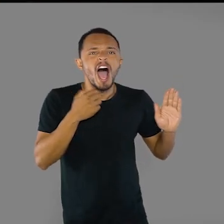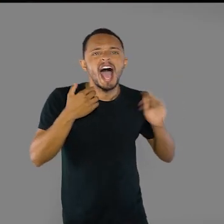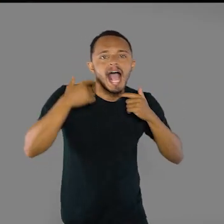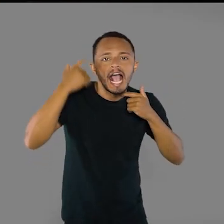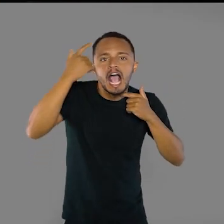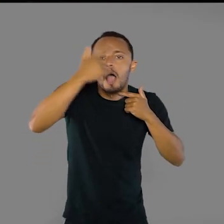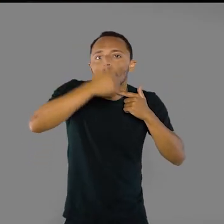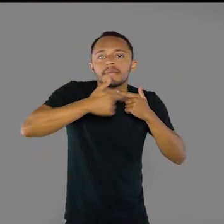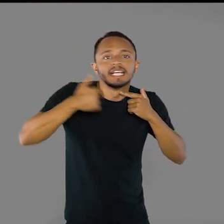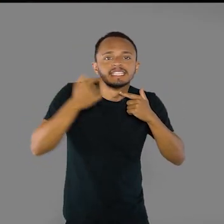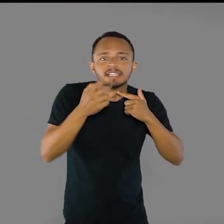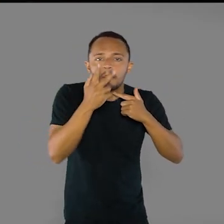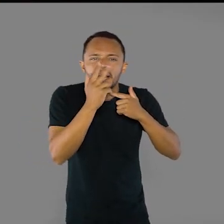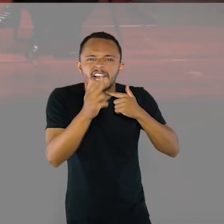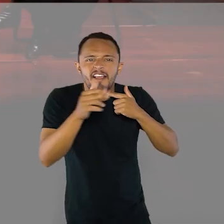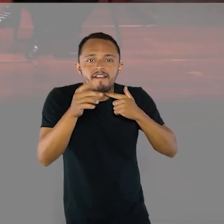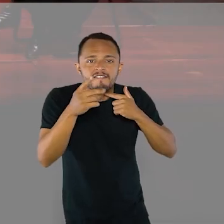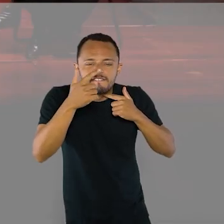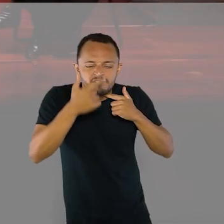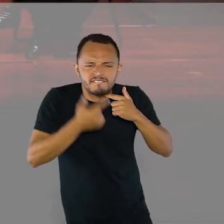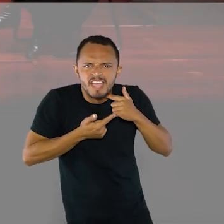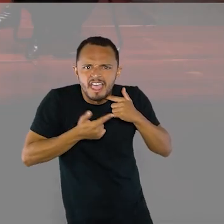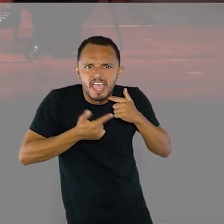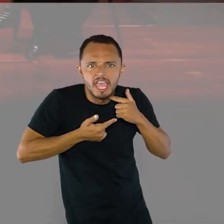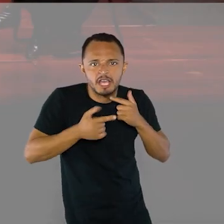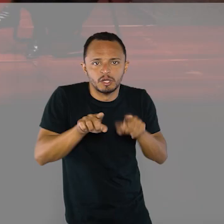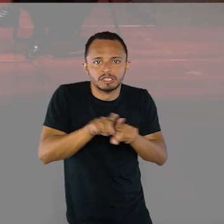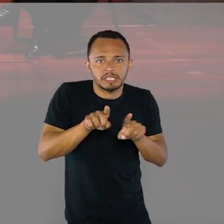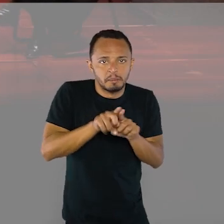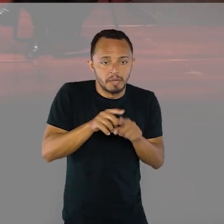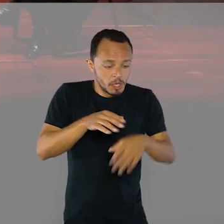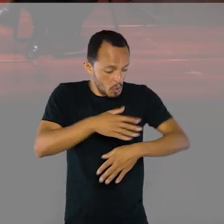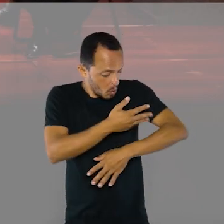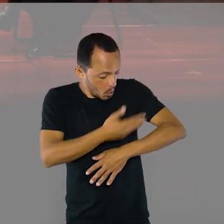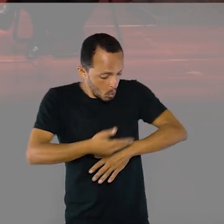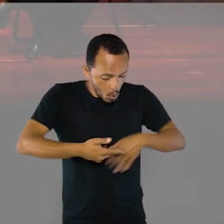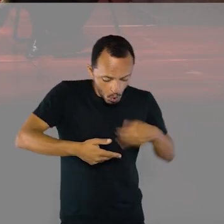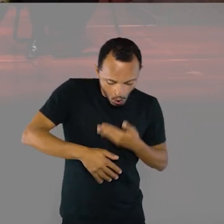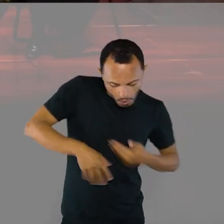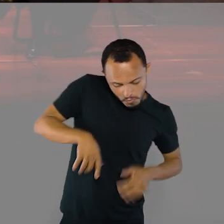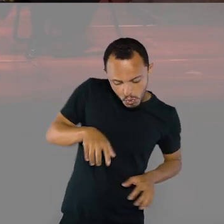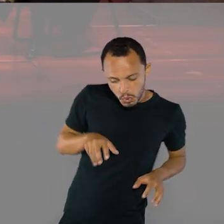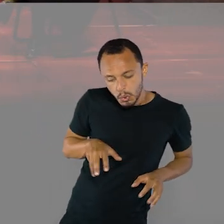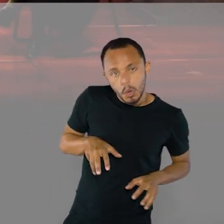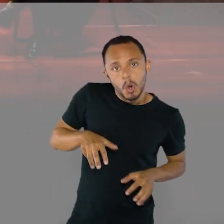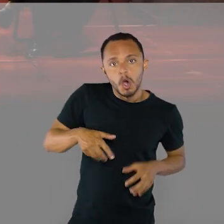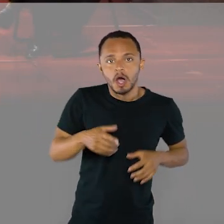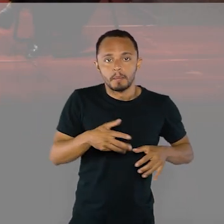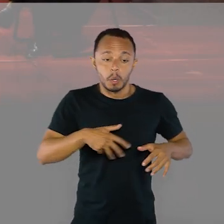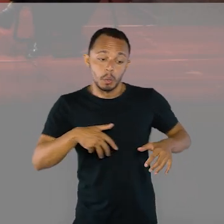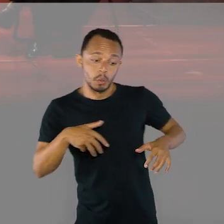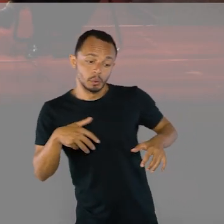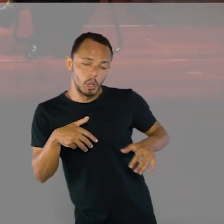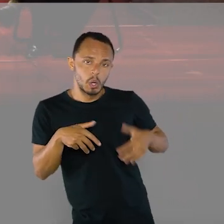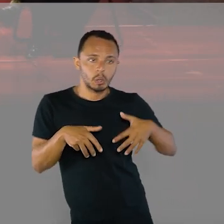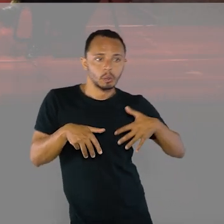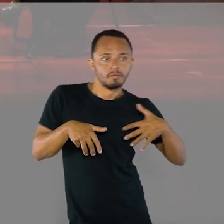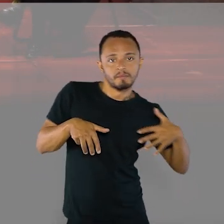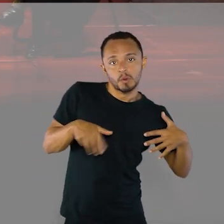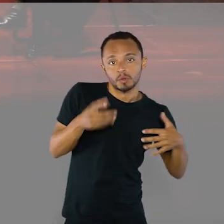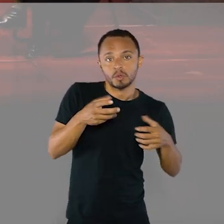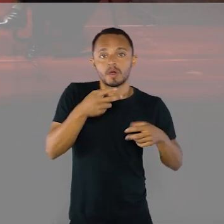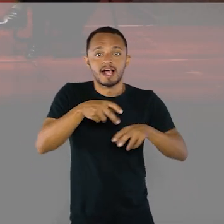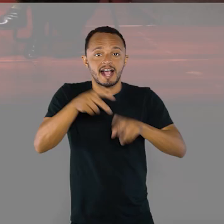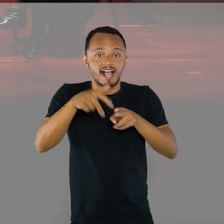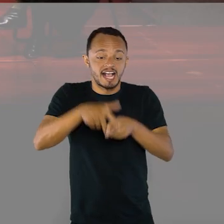mal feita, que o corpo está totalmente desencontrado. Você tem razão, vocês podem ver que o corpo vai para um lado, o tronco vai para o outro, o cavalo